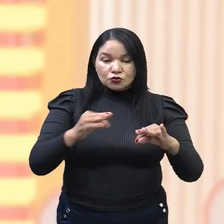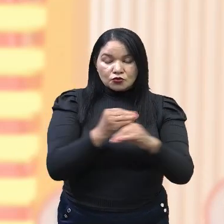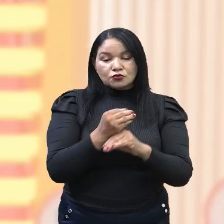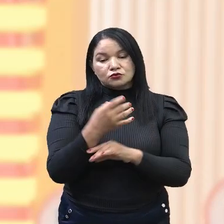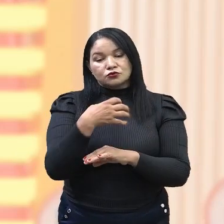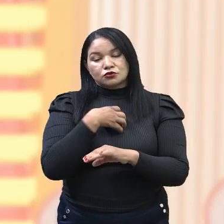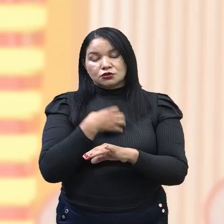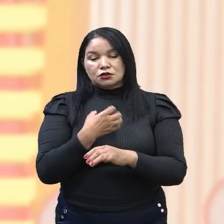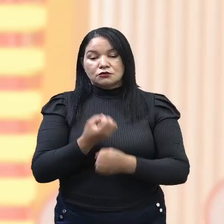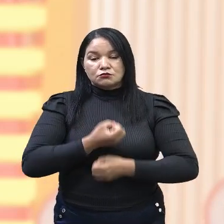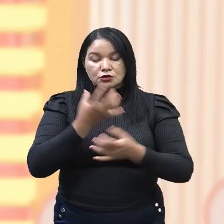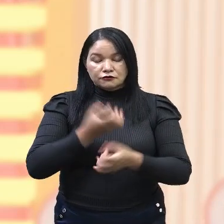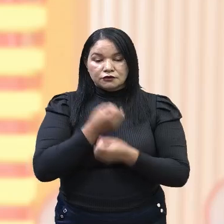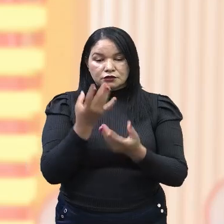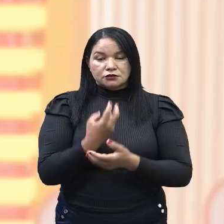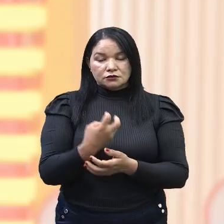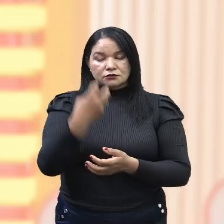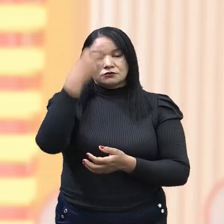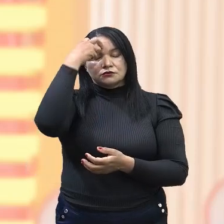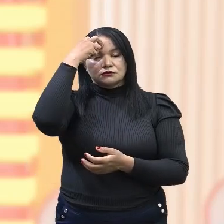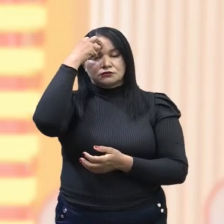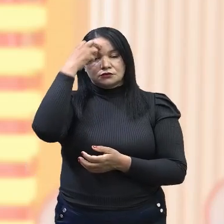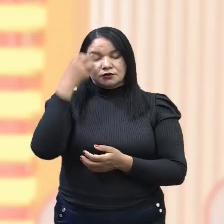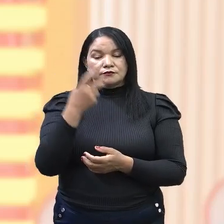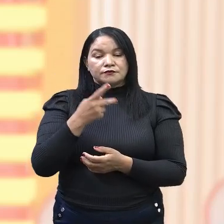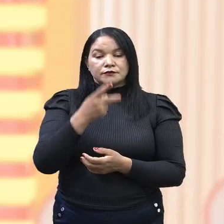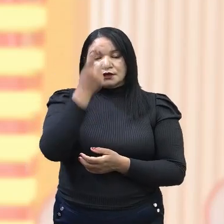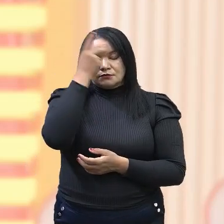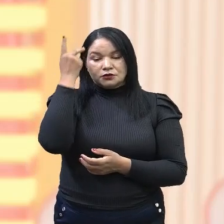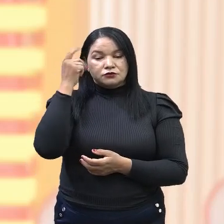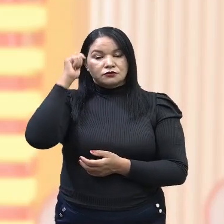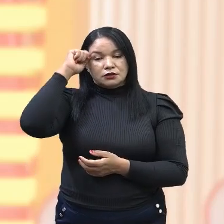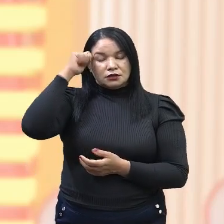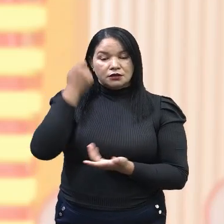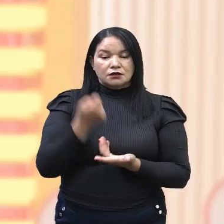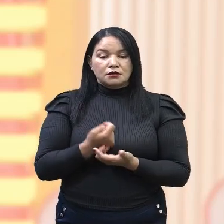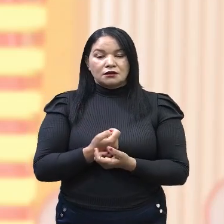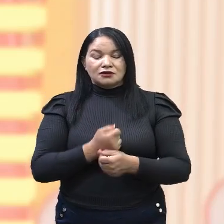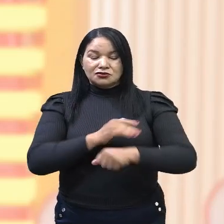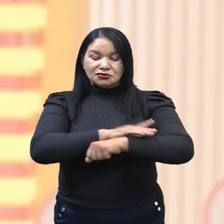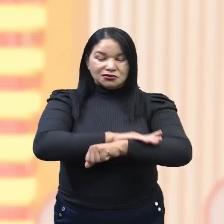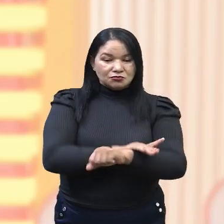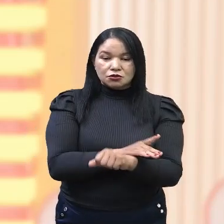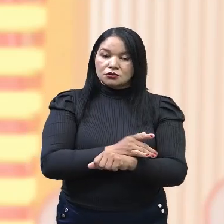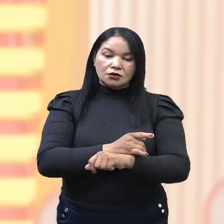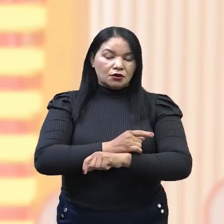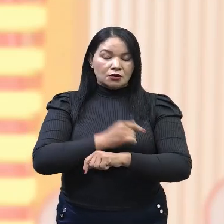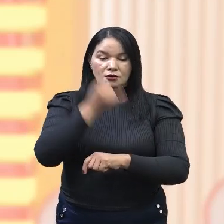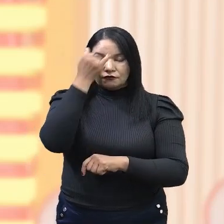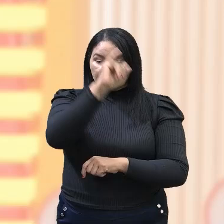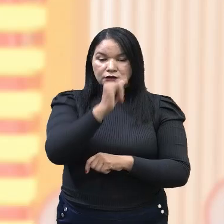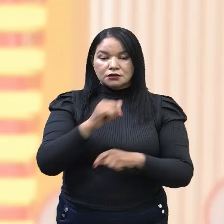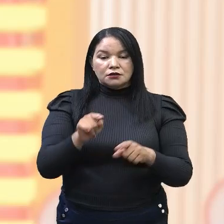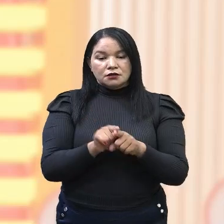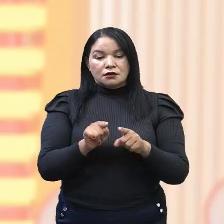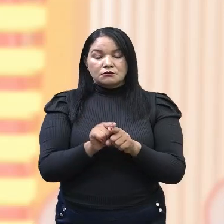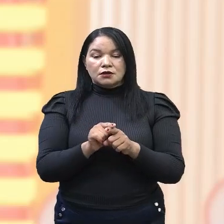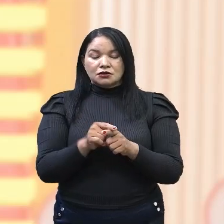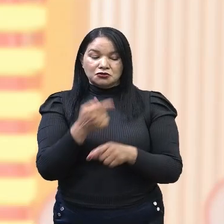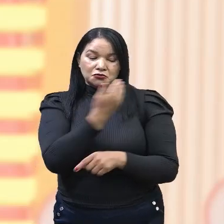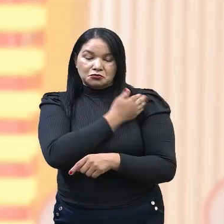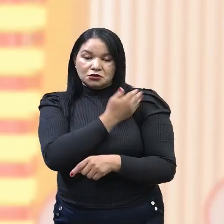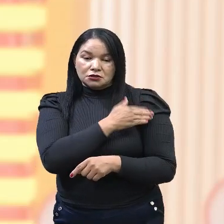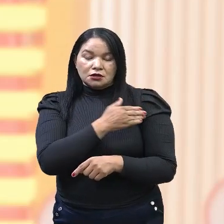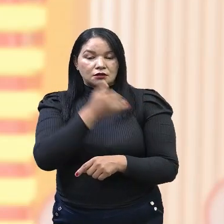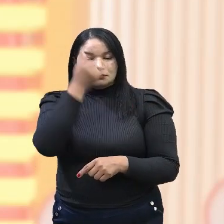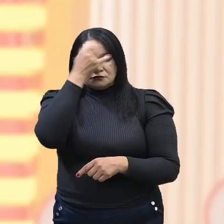de manifestações culturais. E não discriminar, não desprezar, não ser intolerante com